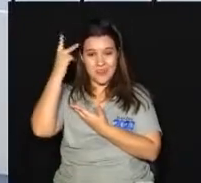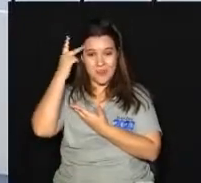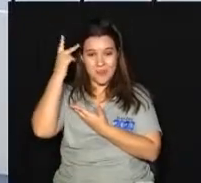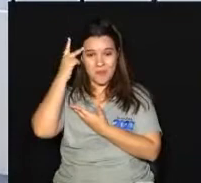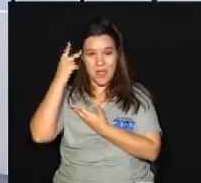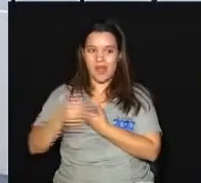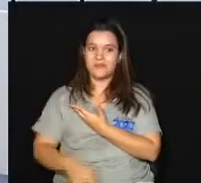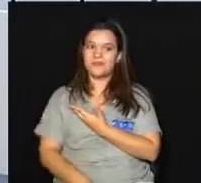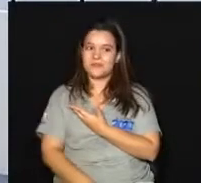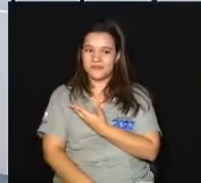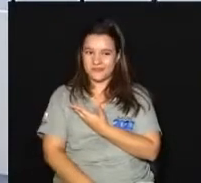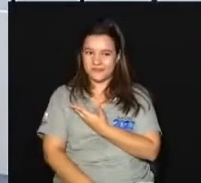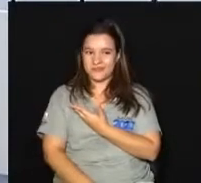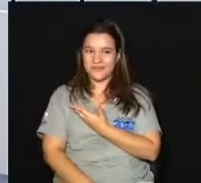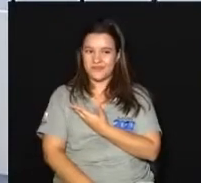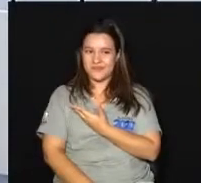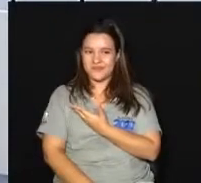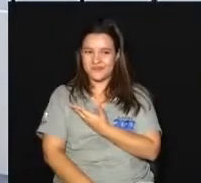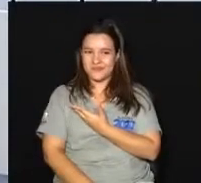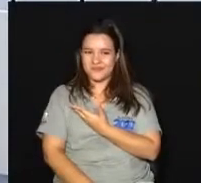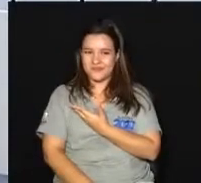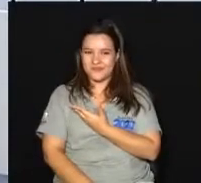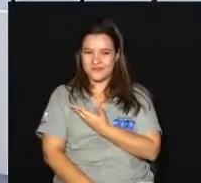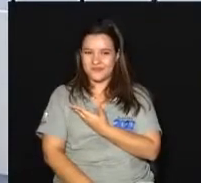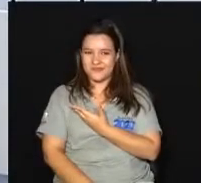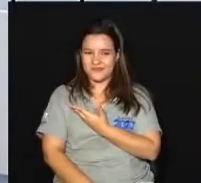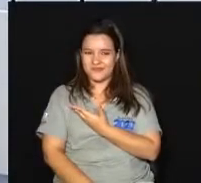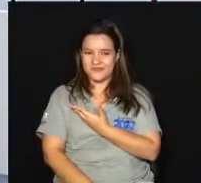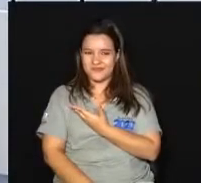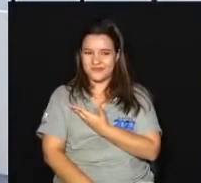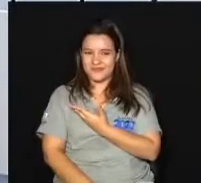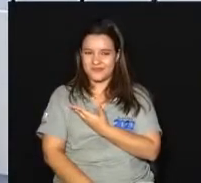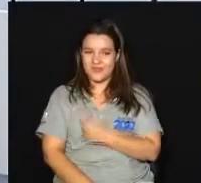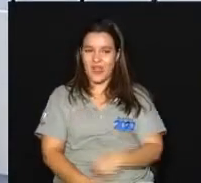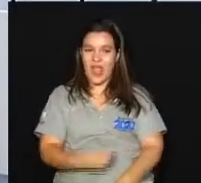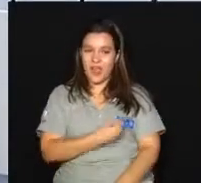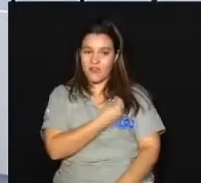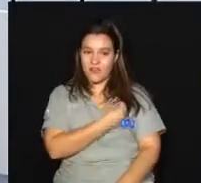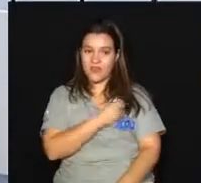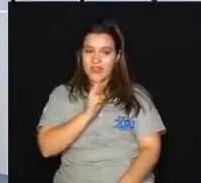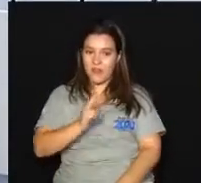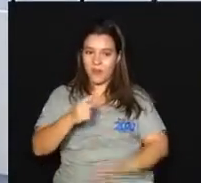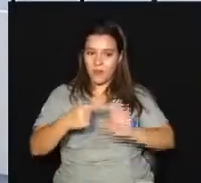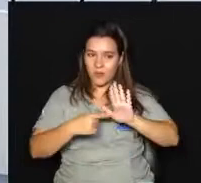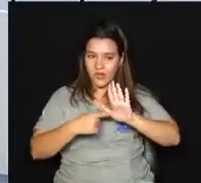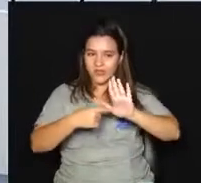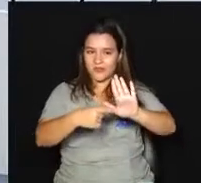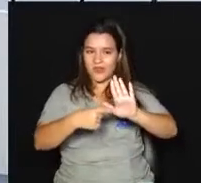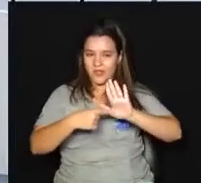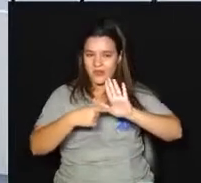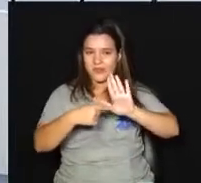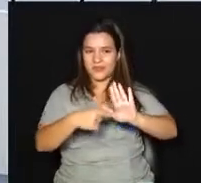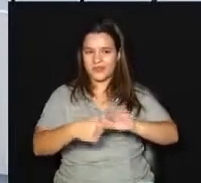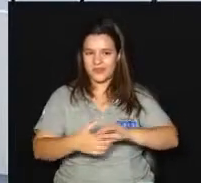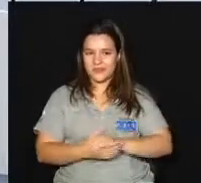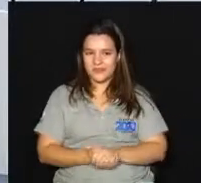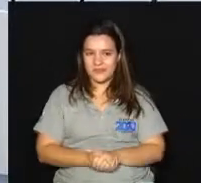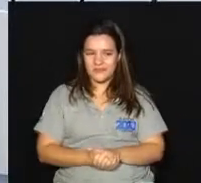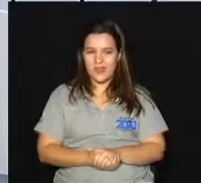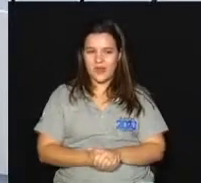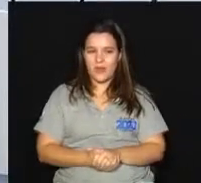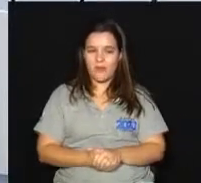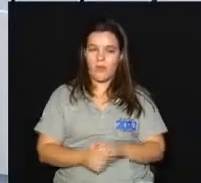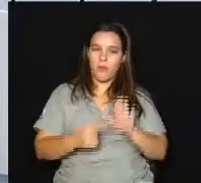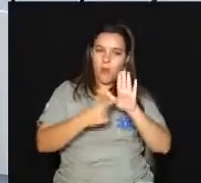informações que eu estou passando. A partir de agora, sempre que nós estivermos ao vivo, nós vamos fazer aí esse giro pela cidade de